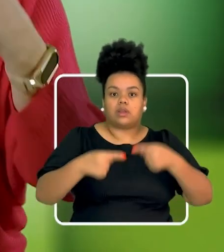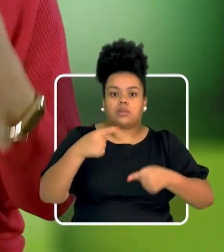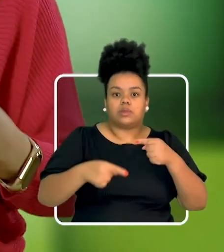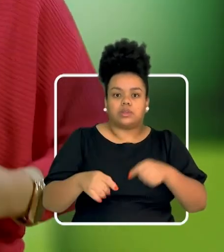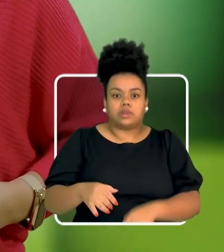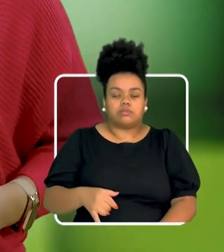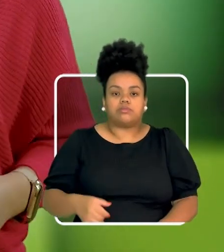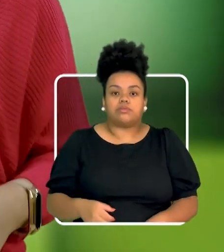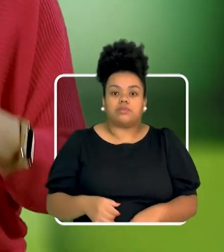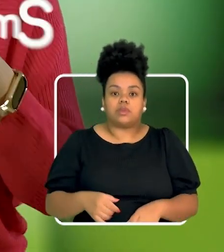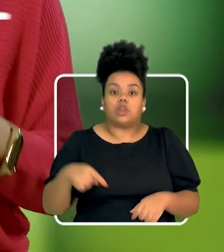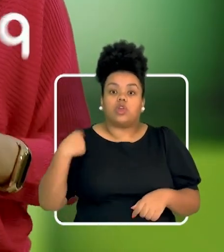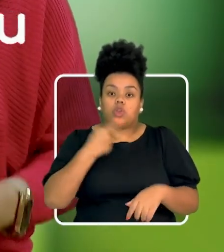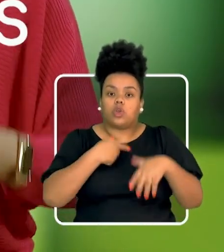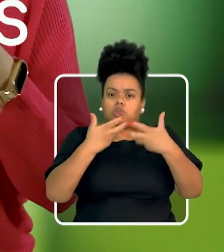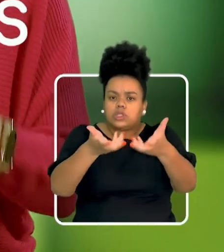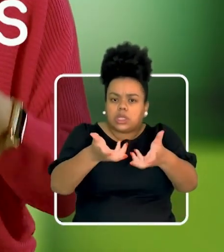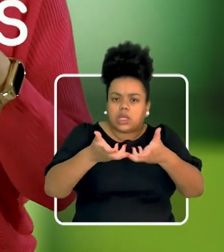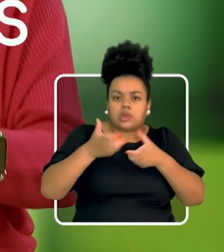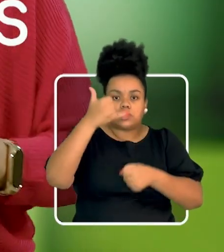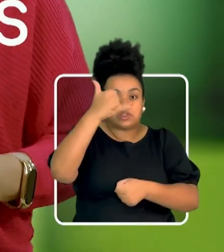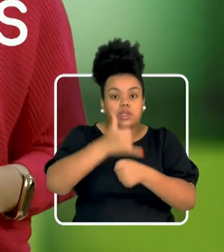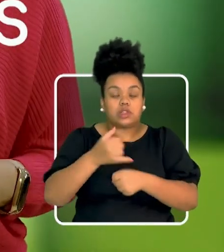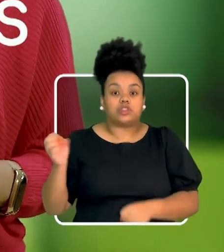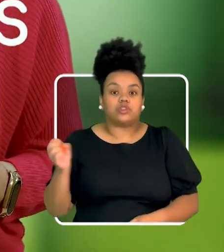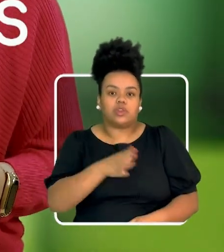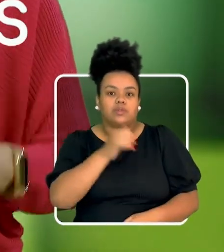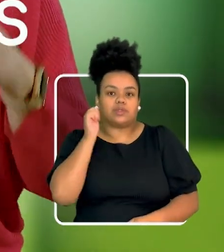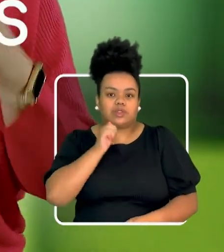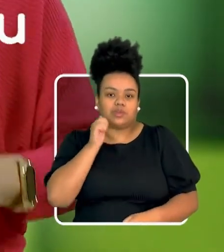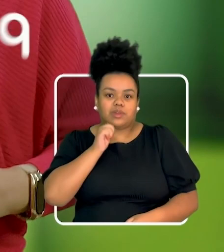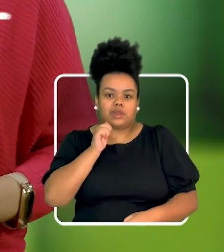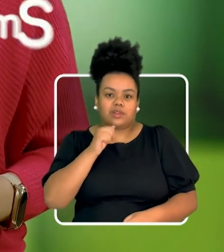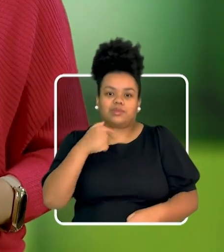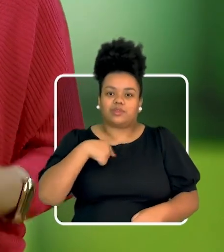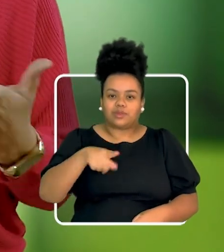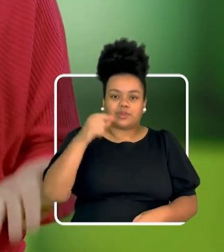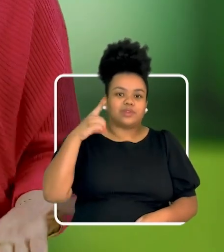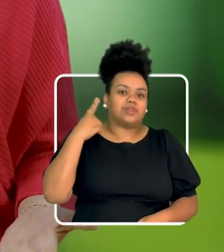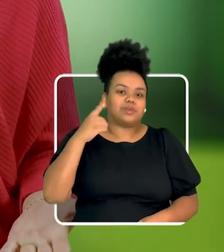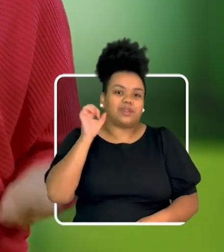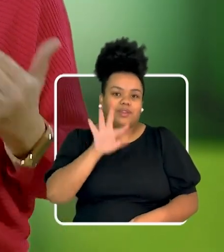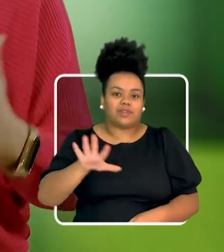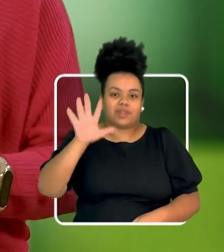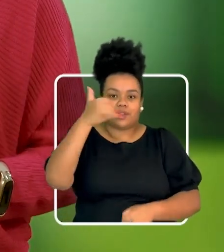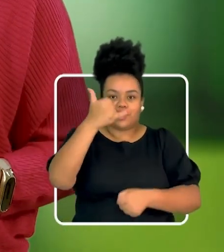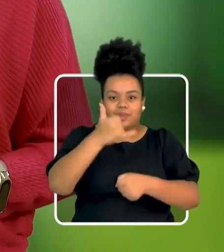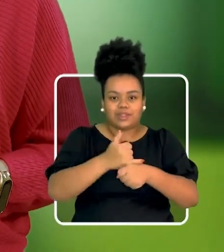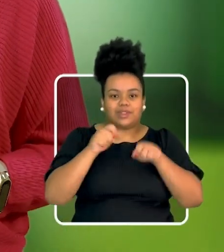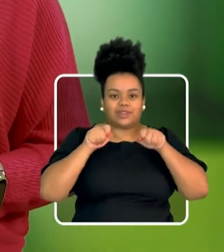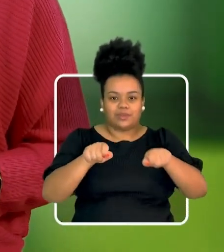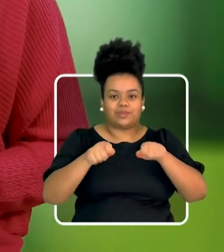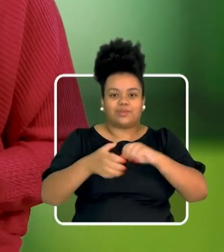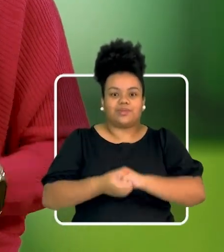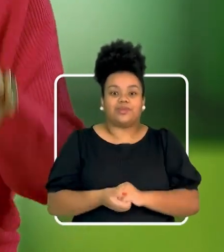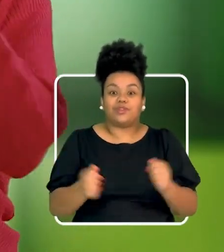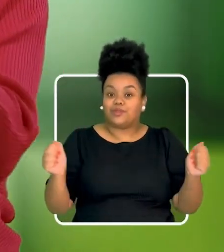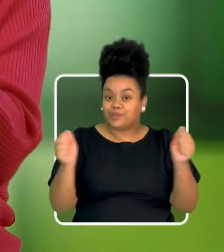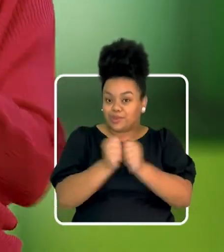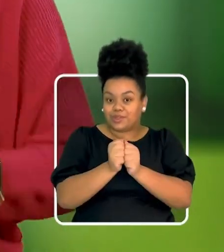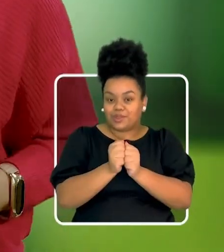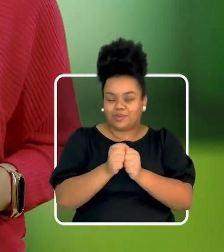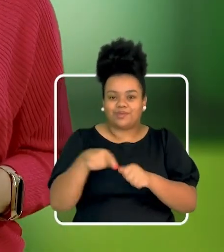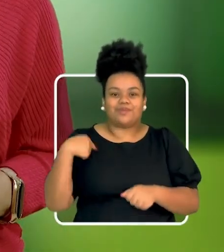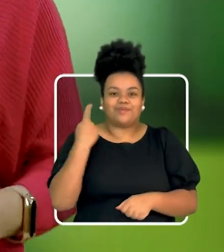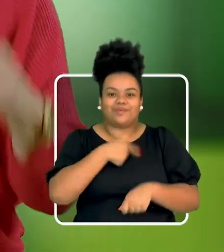até emocional, estimulando as novas lideranças femininas. Sou Renata Abreu, deputada federal, presidente nacional do Podemos.